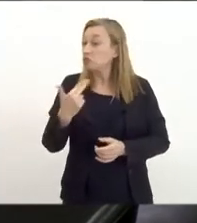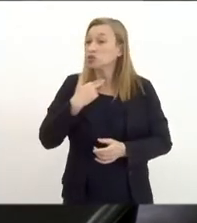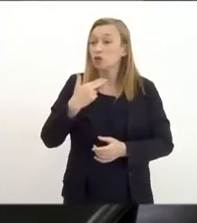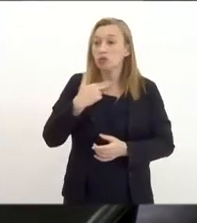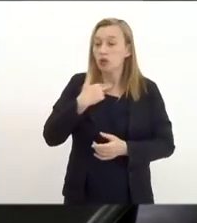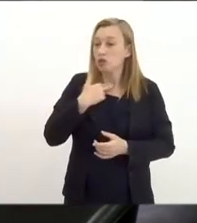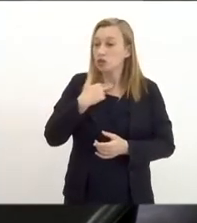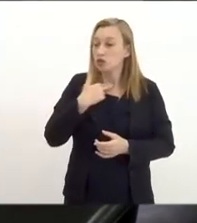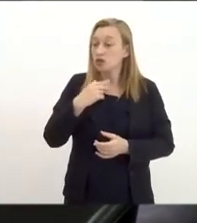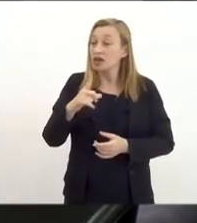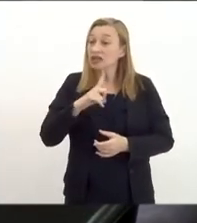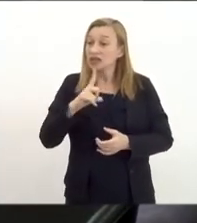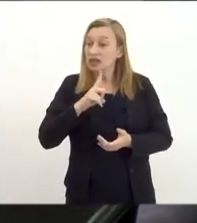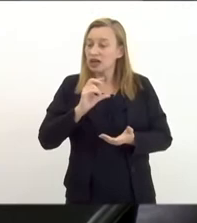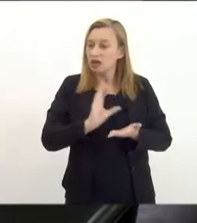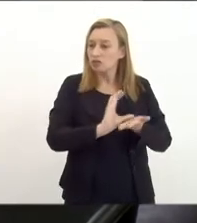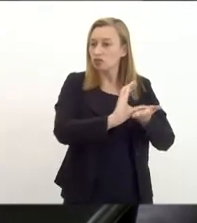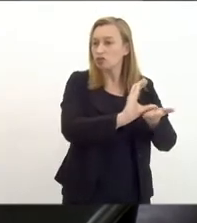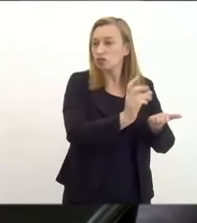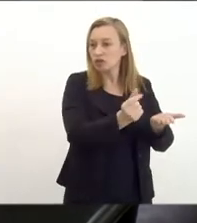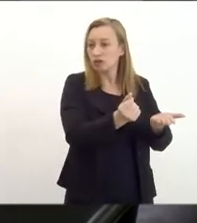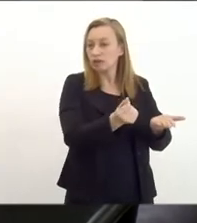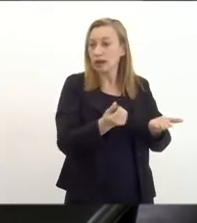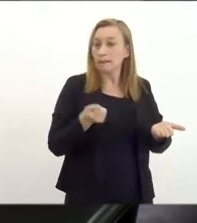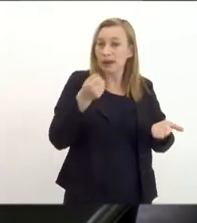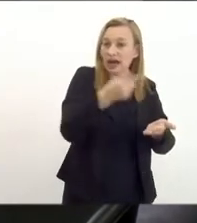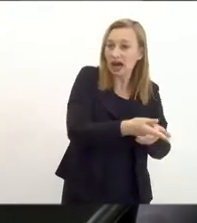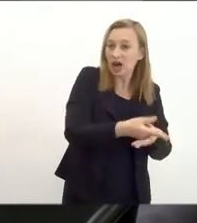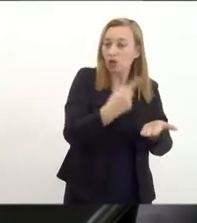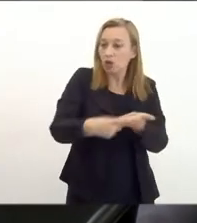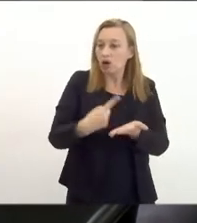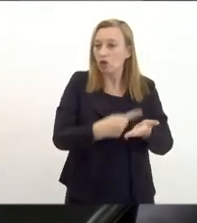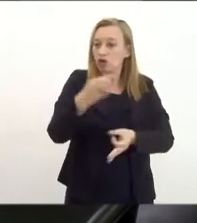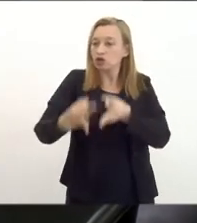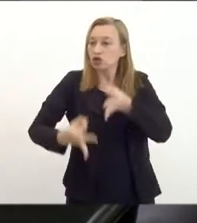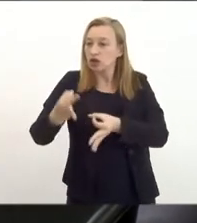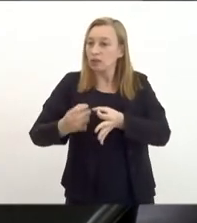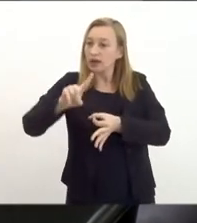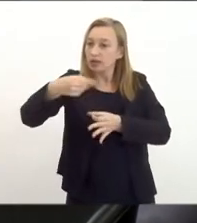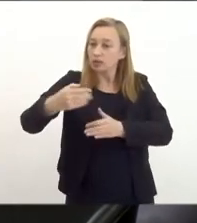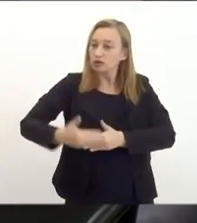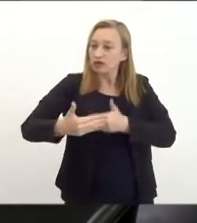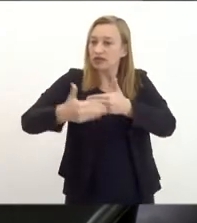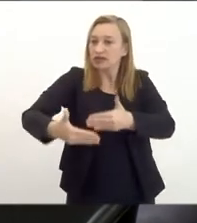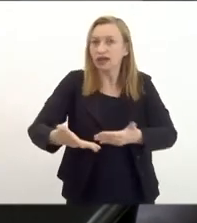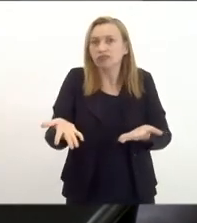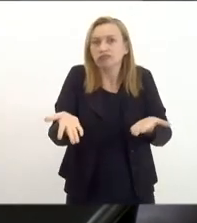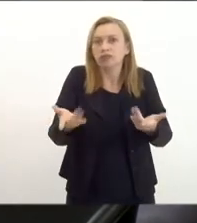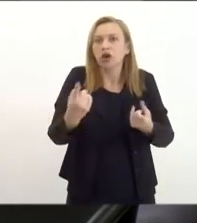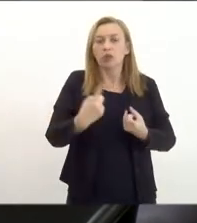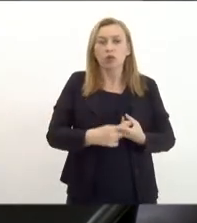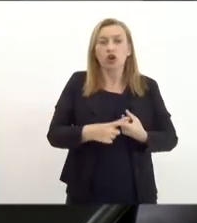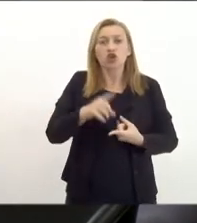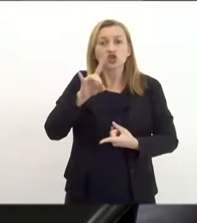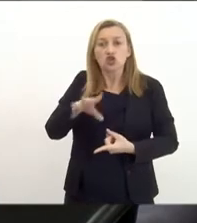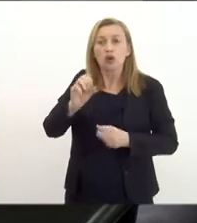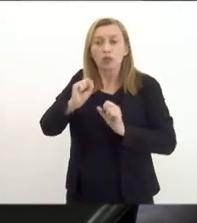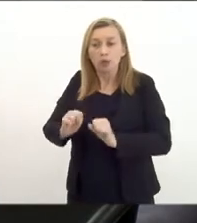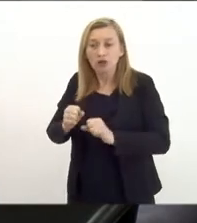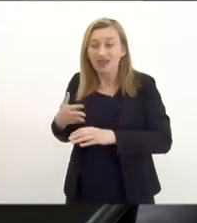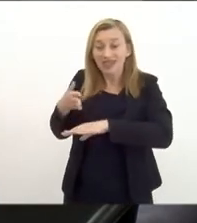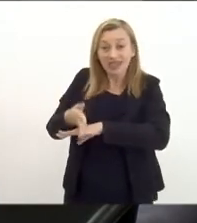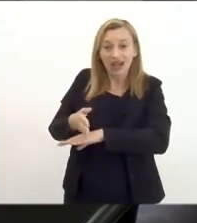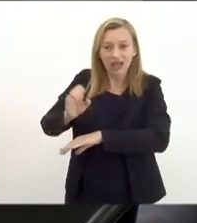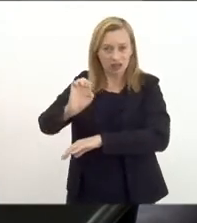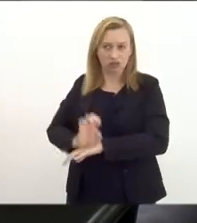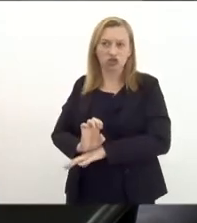poder pagar uma um acordo judicial e consequentemente avançar Porque eu só posso entrar como